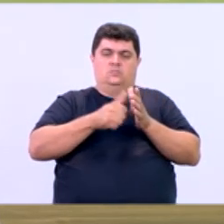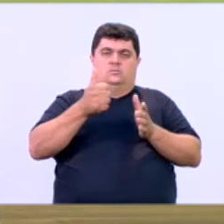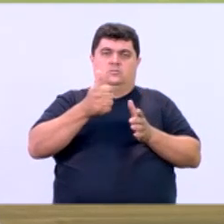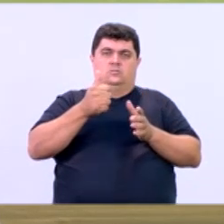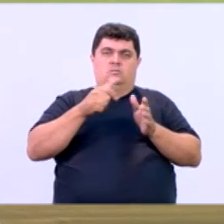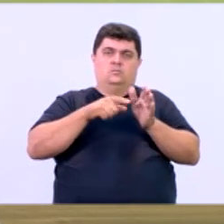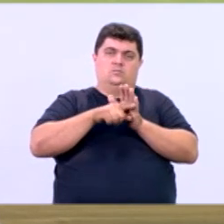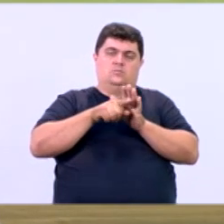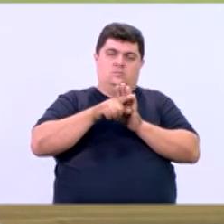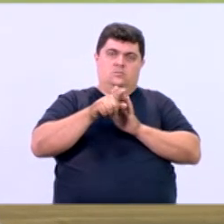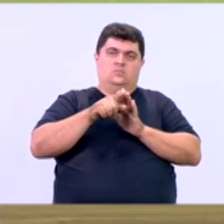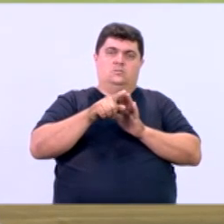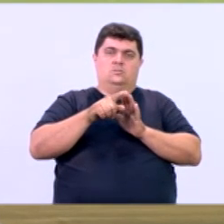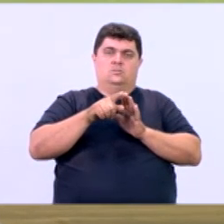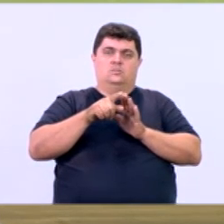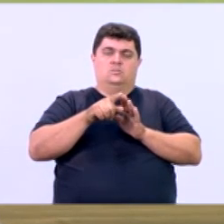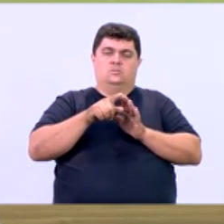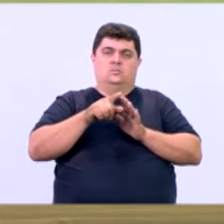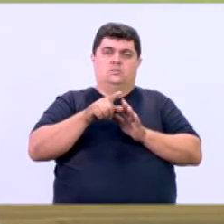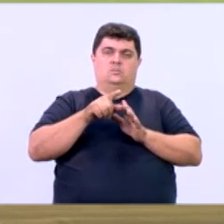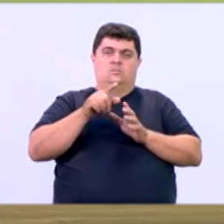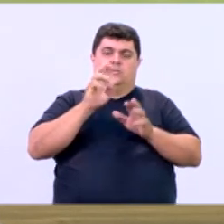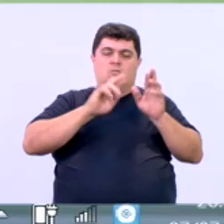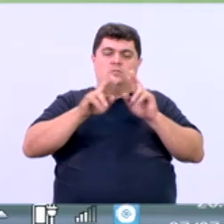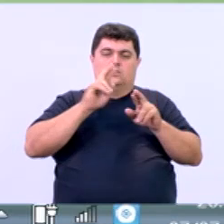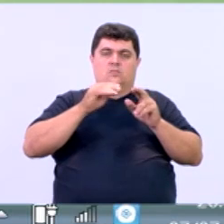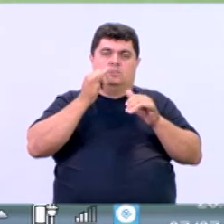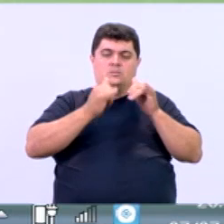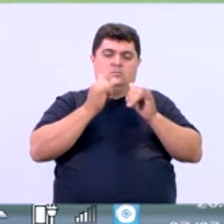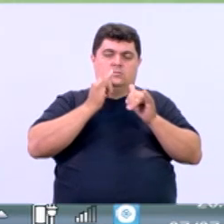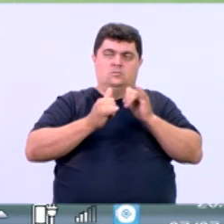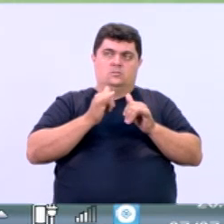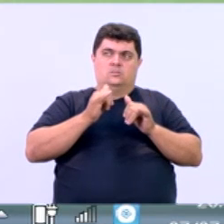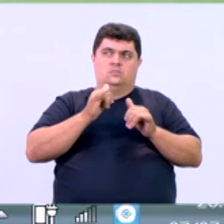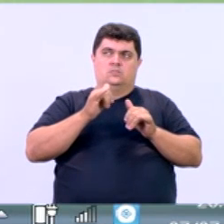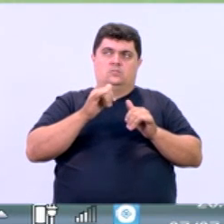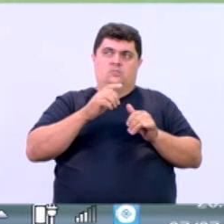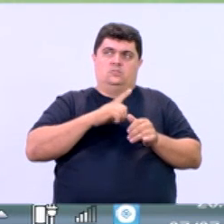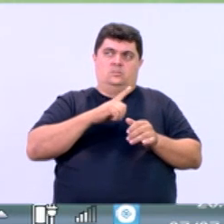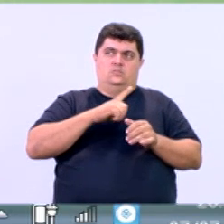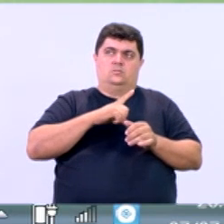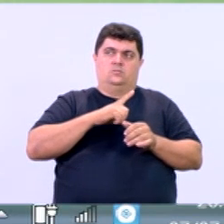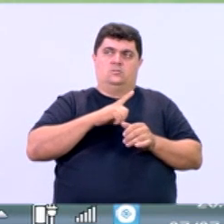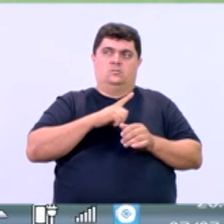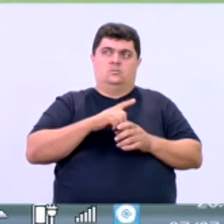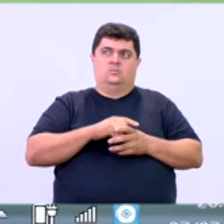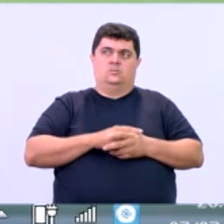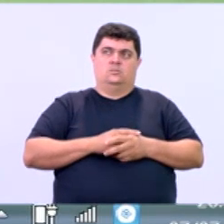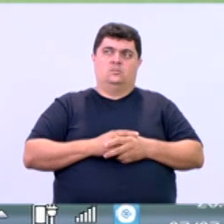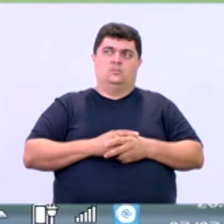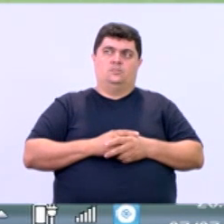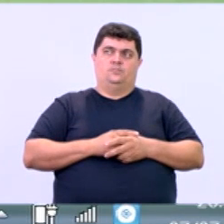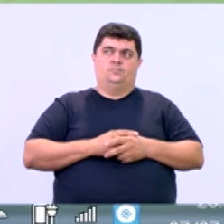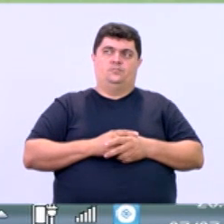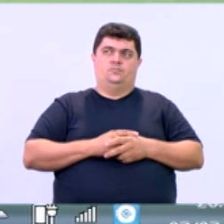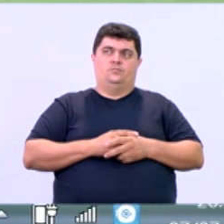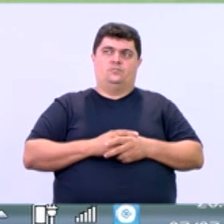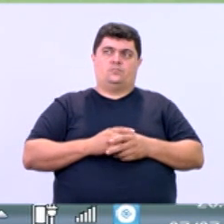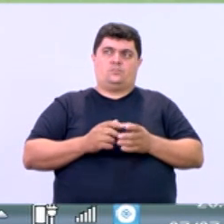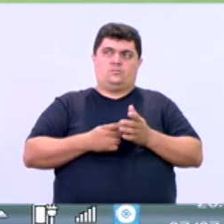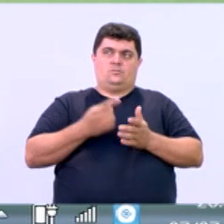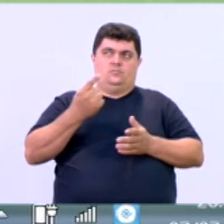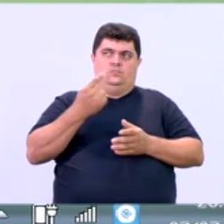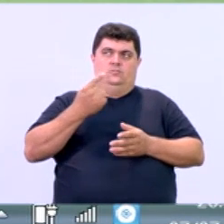questão, que era jogar as afirmações, né, em relação ao exemplo acima, em relação ao exemplo dado, tá? E o item